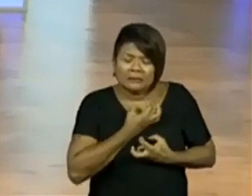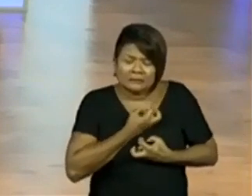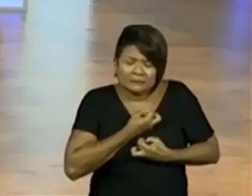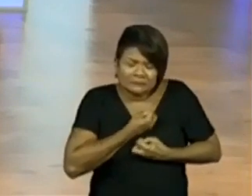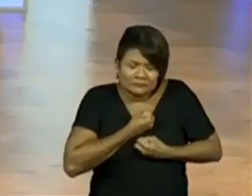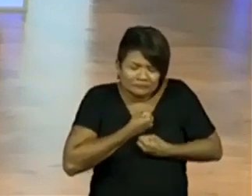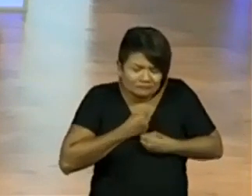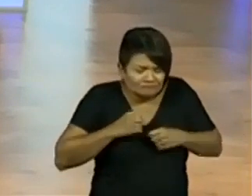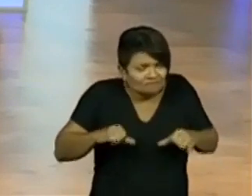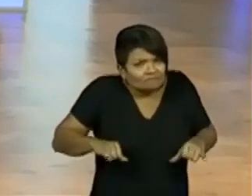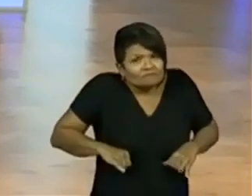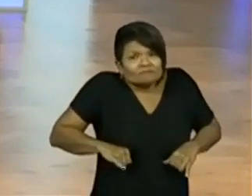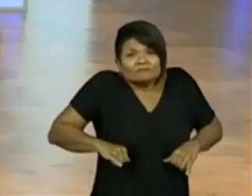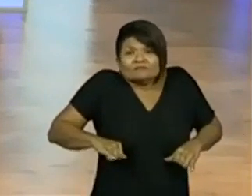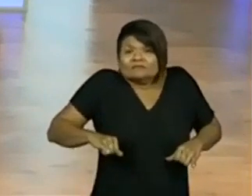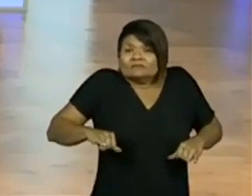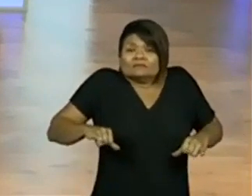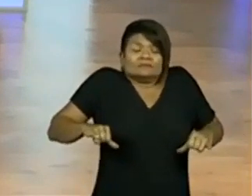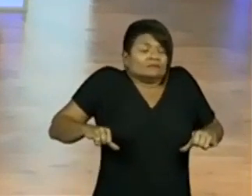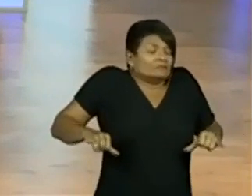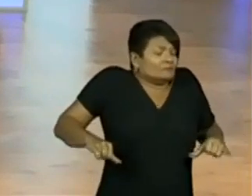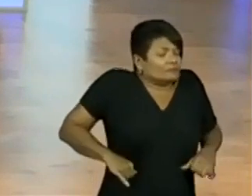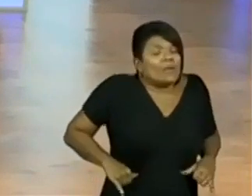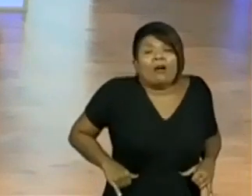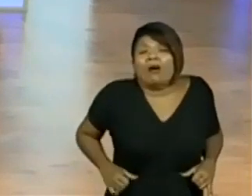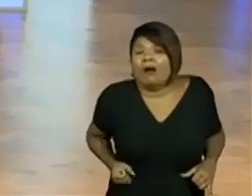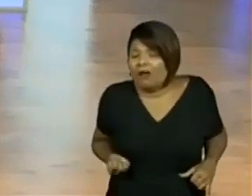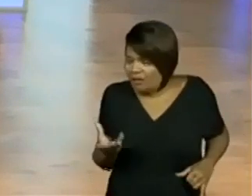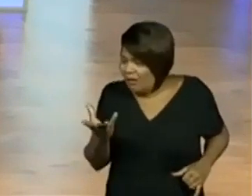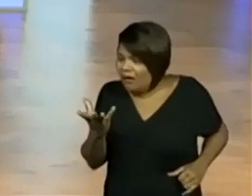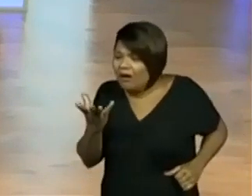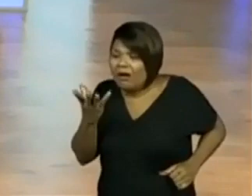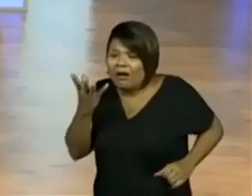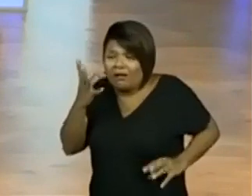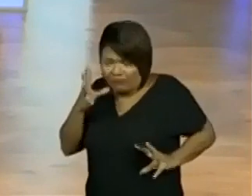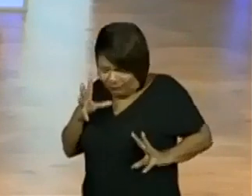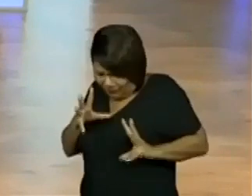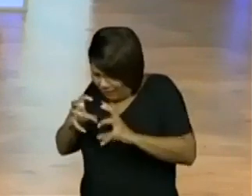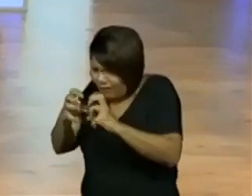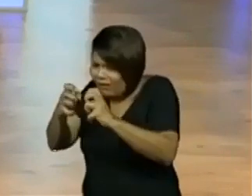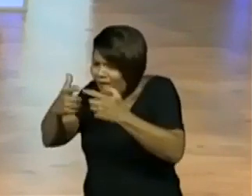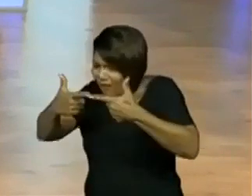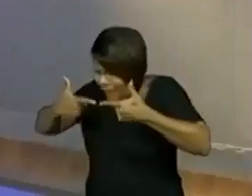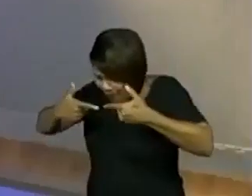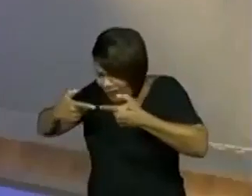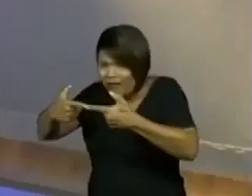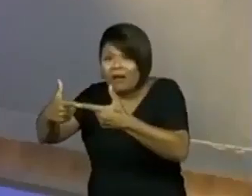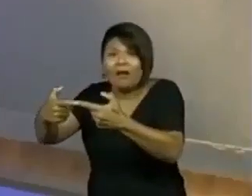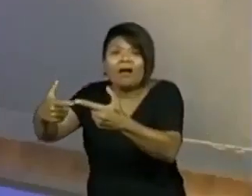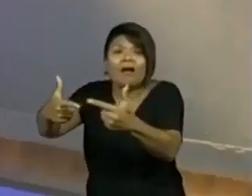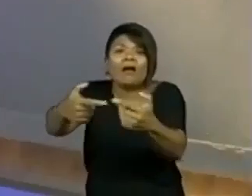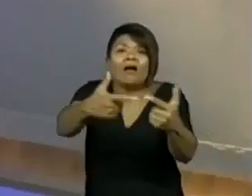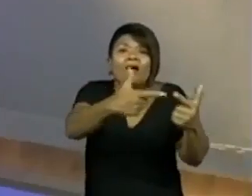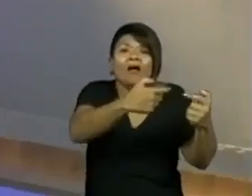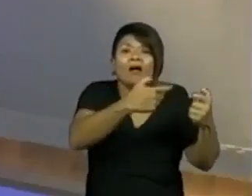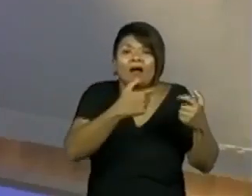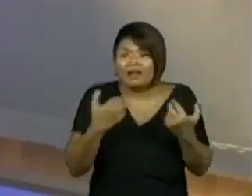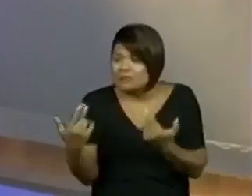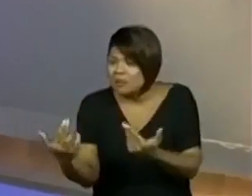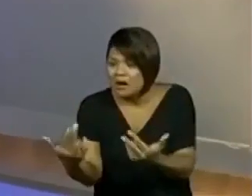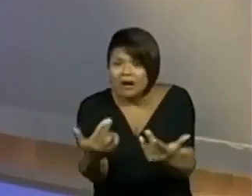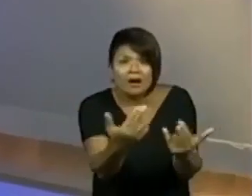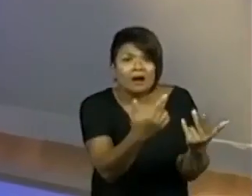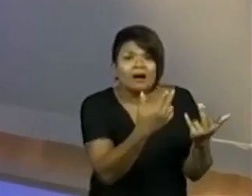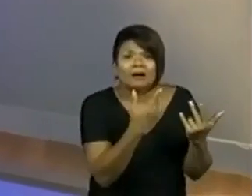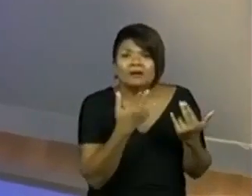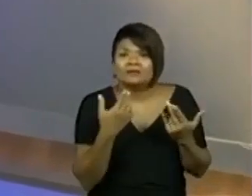o sofrimento. O medo que gerou a guerra, guerra entre irmãos. Porque o